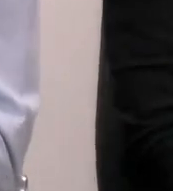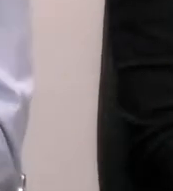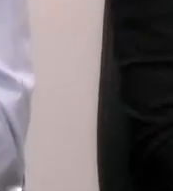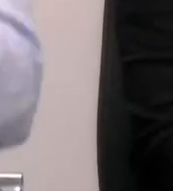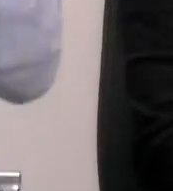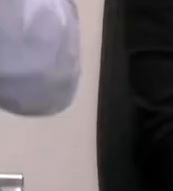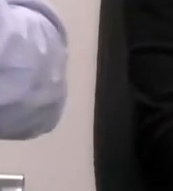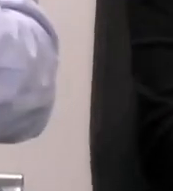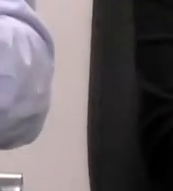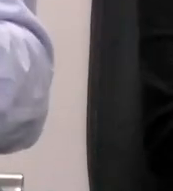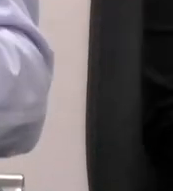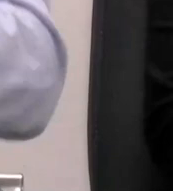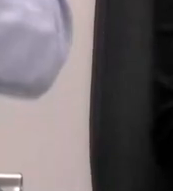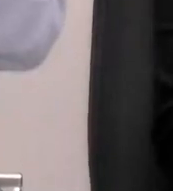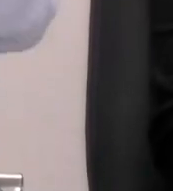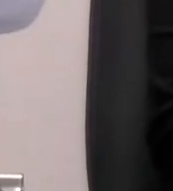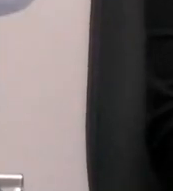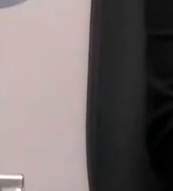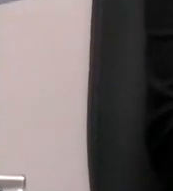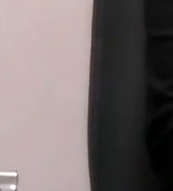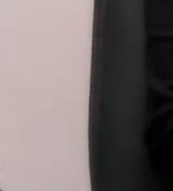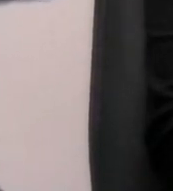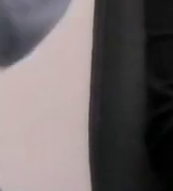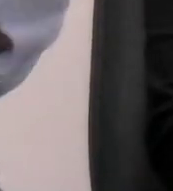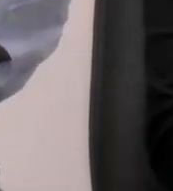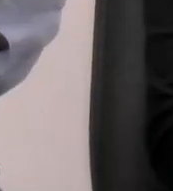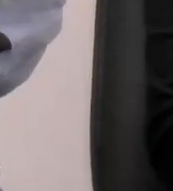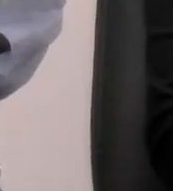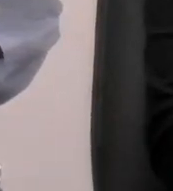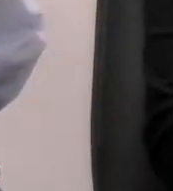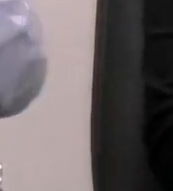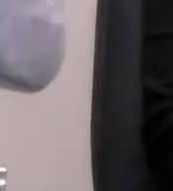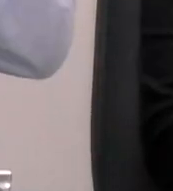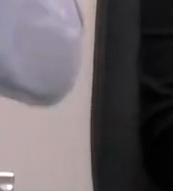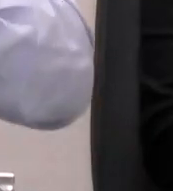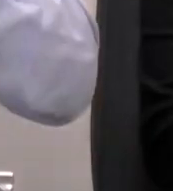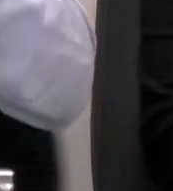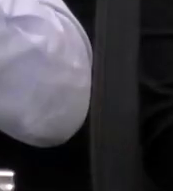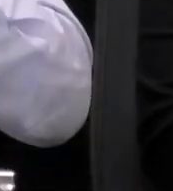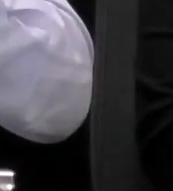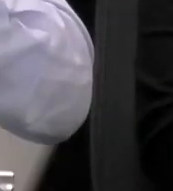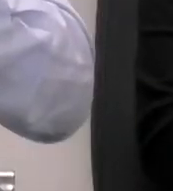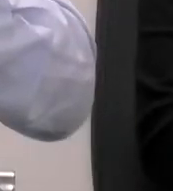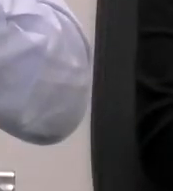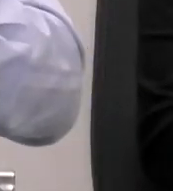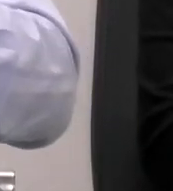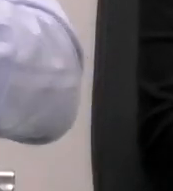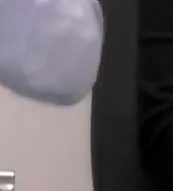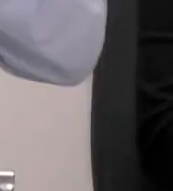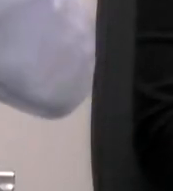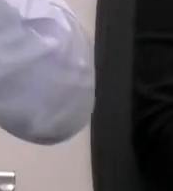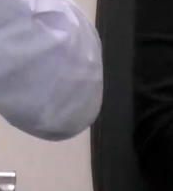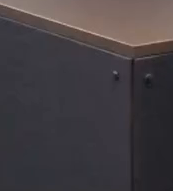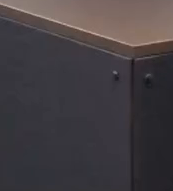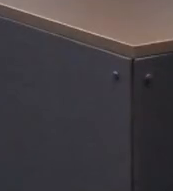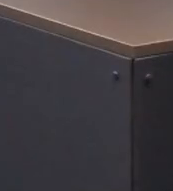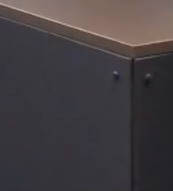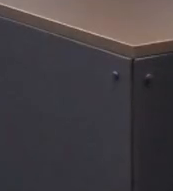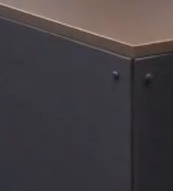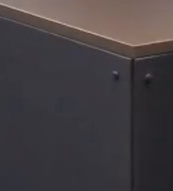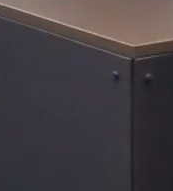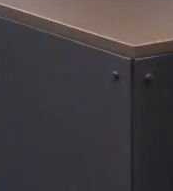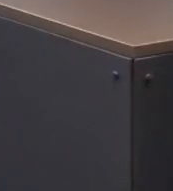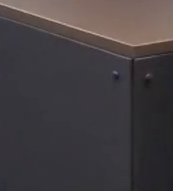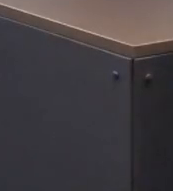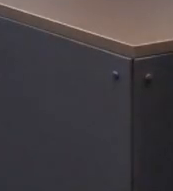no agressor e não na torcida. Para mim, esse é o ponto principal. Essa audiência, eu acho que o maior sucesso